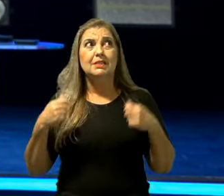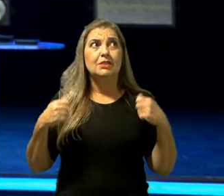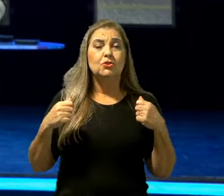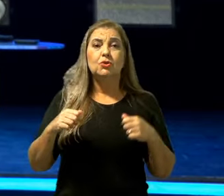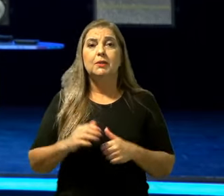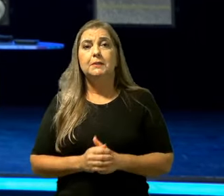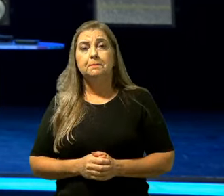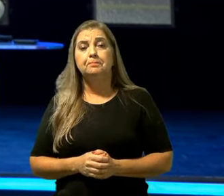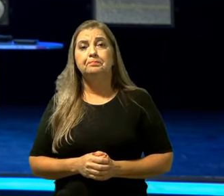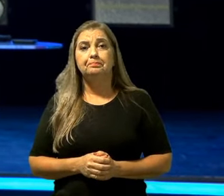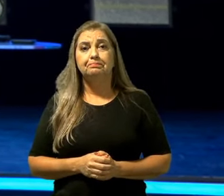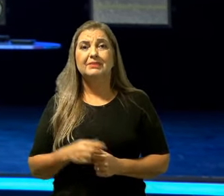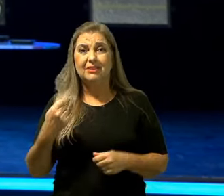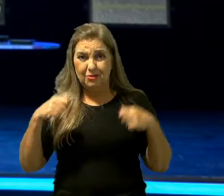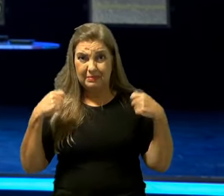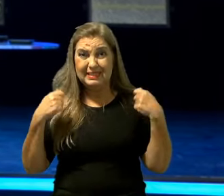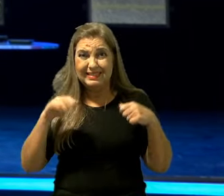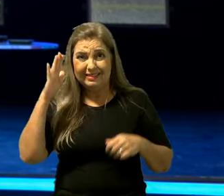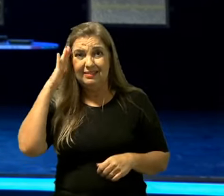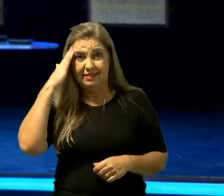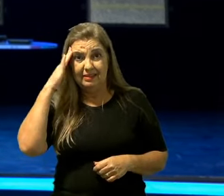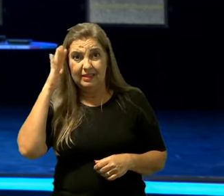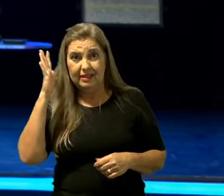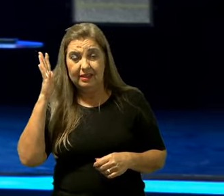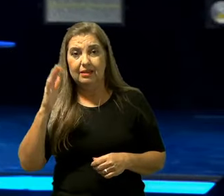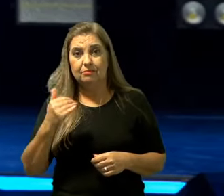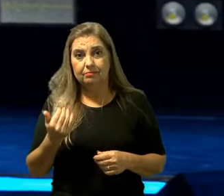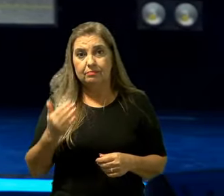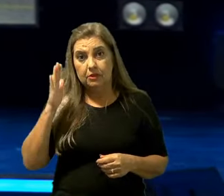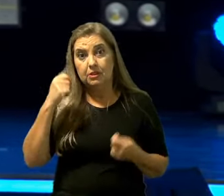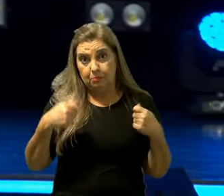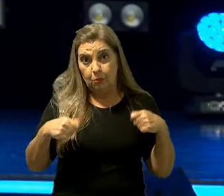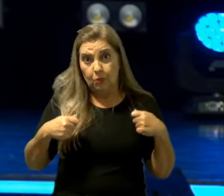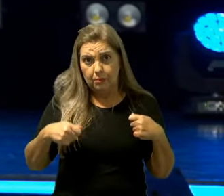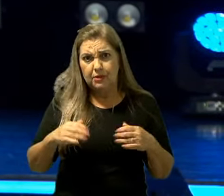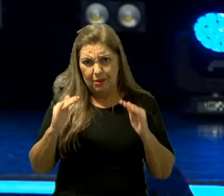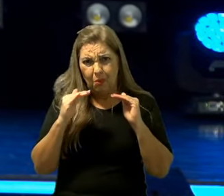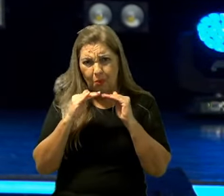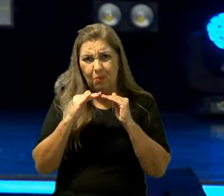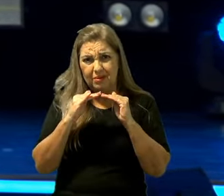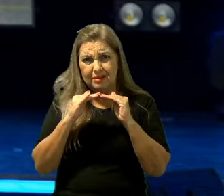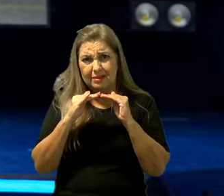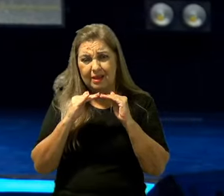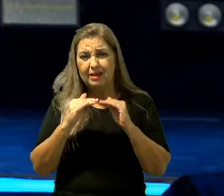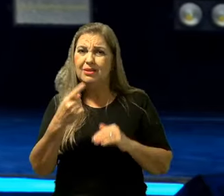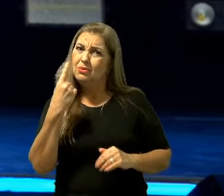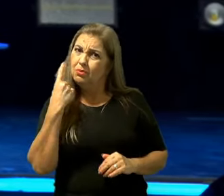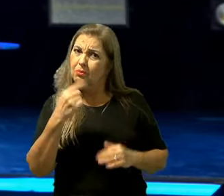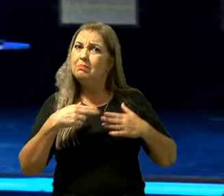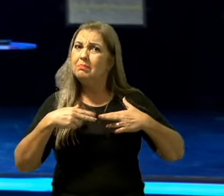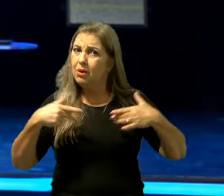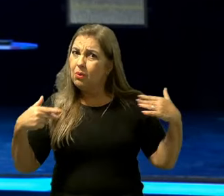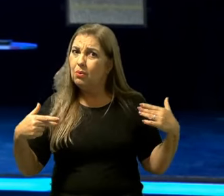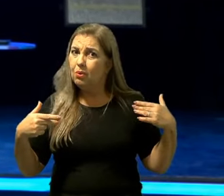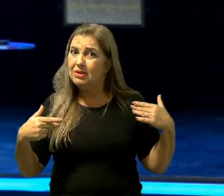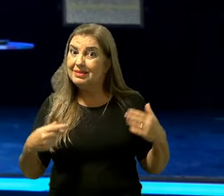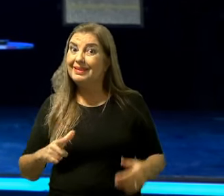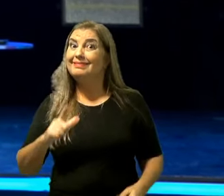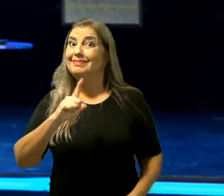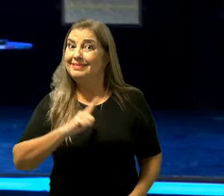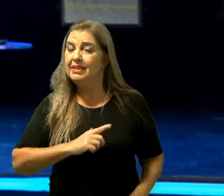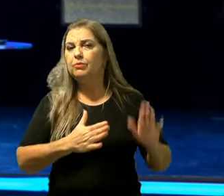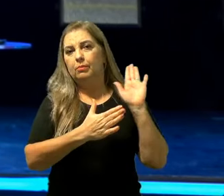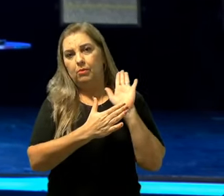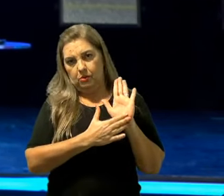apesar disso, a gente precisa entender, ou melhor, eu acho que a gente precisa concordar que uma coisa é ter